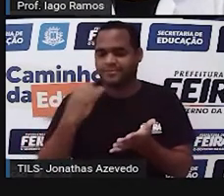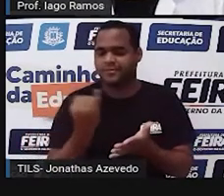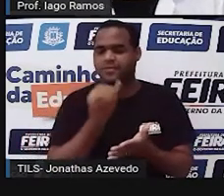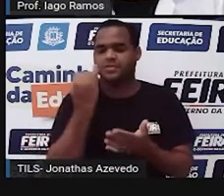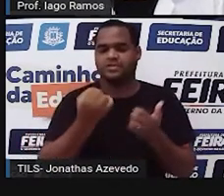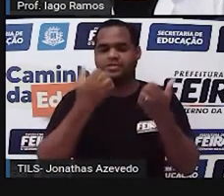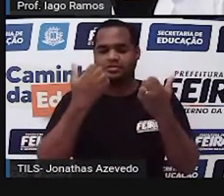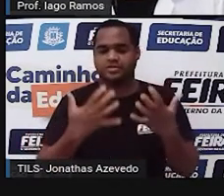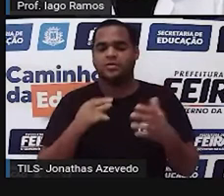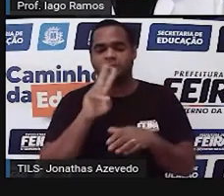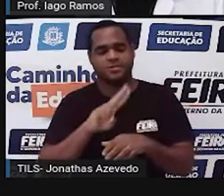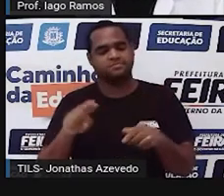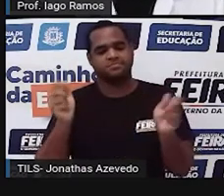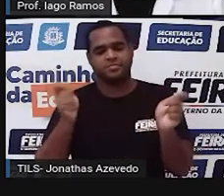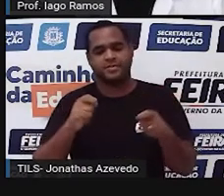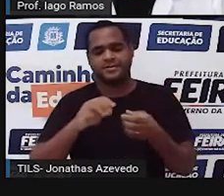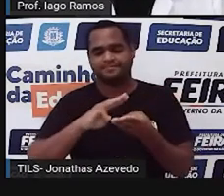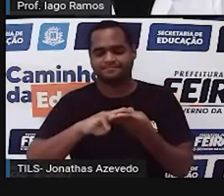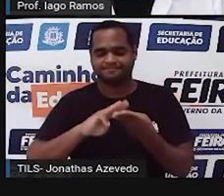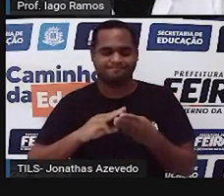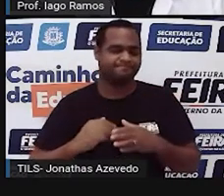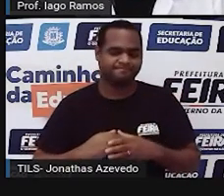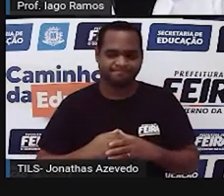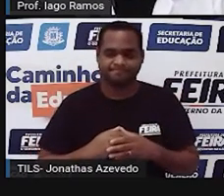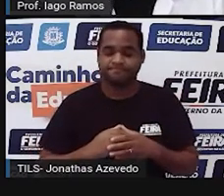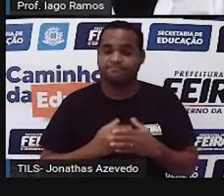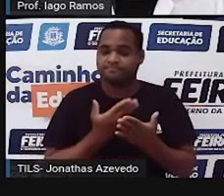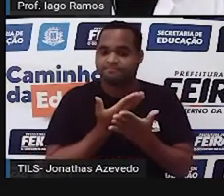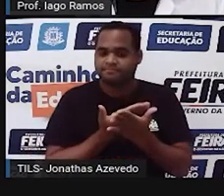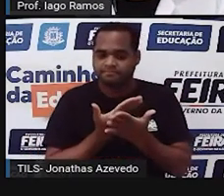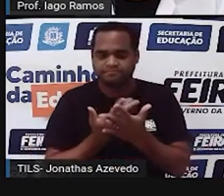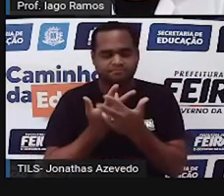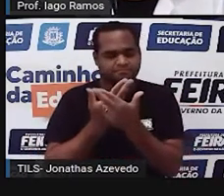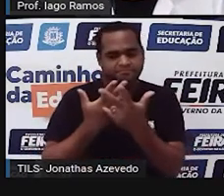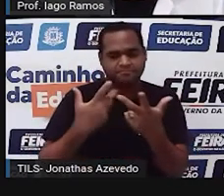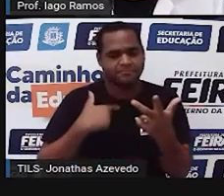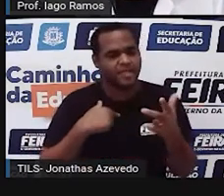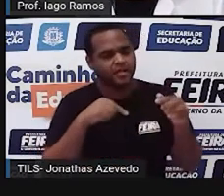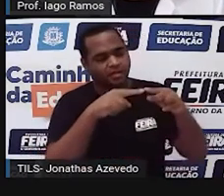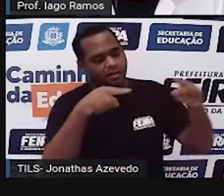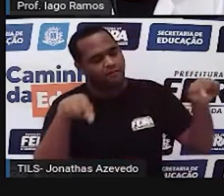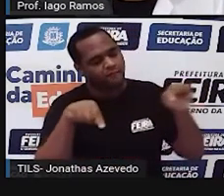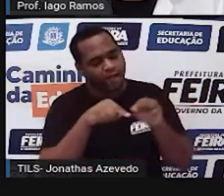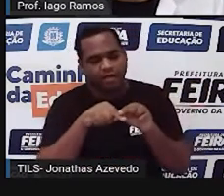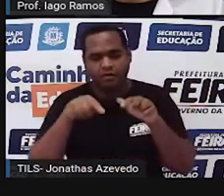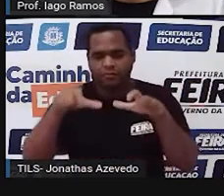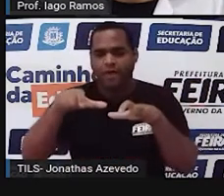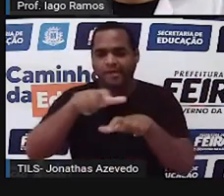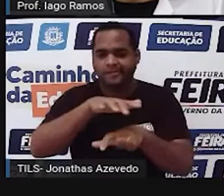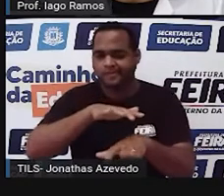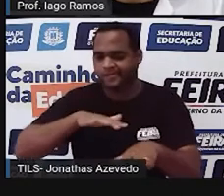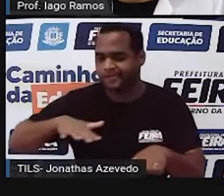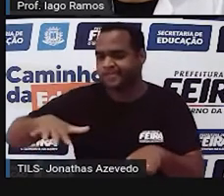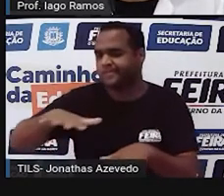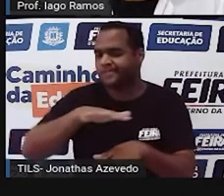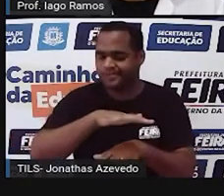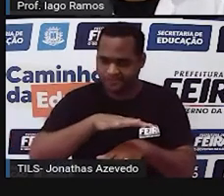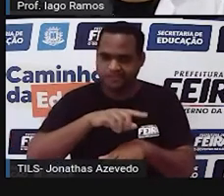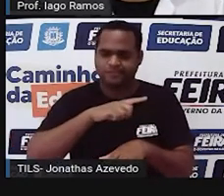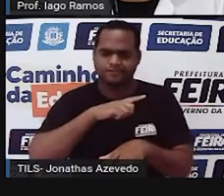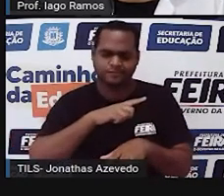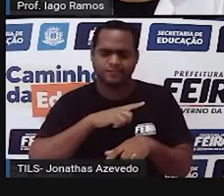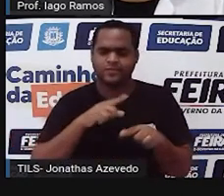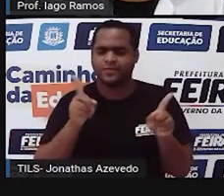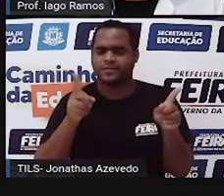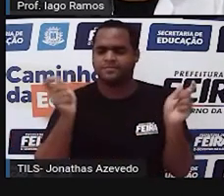matemática para ser usada e estuda tudo que tem forma né tudo que ocupa um espaço e